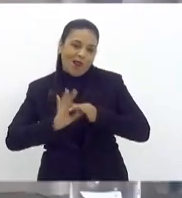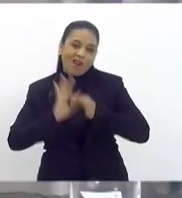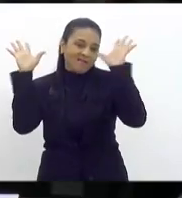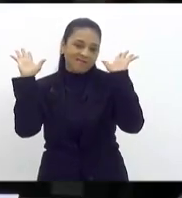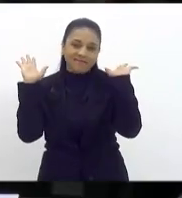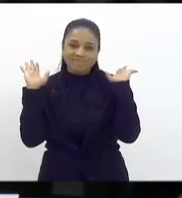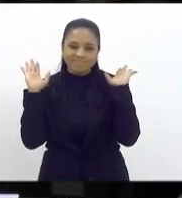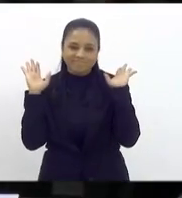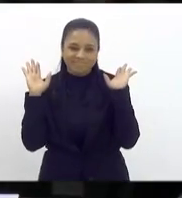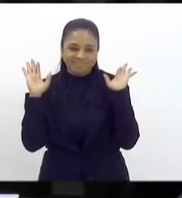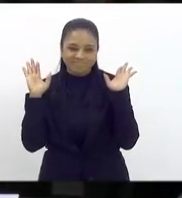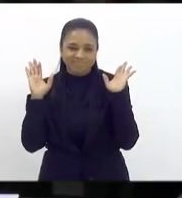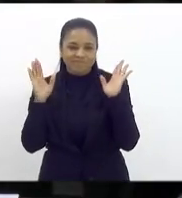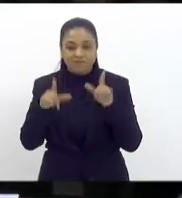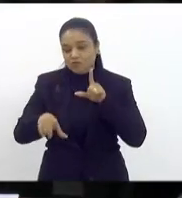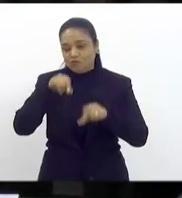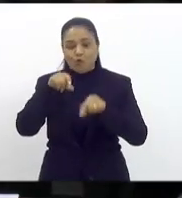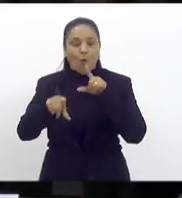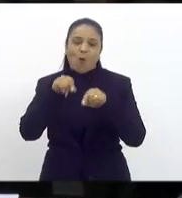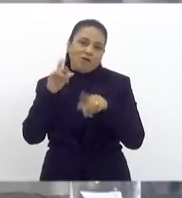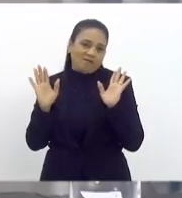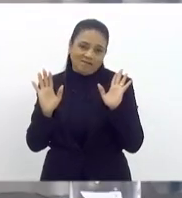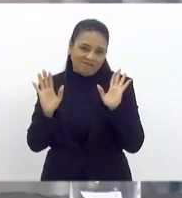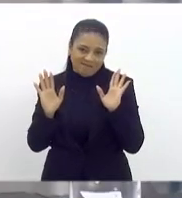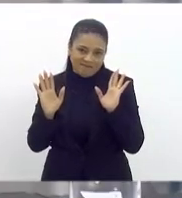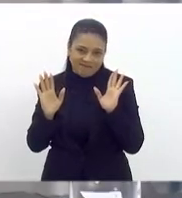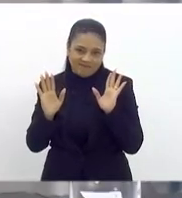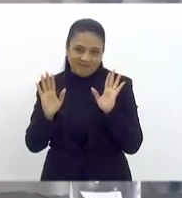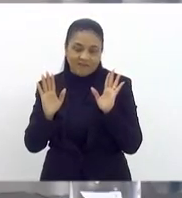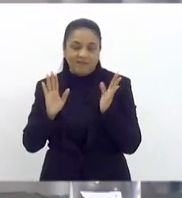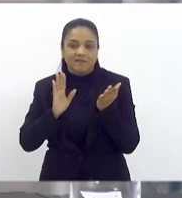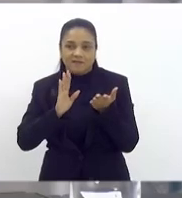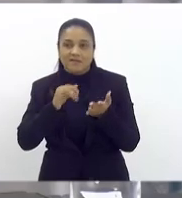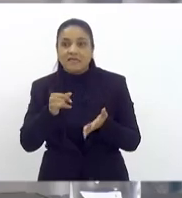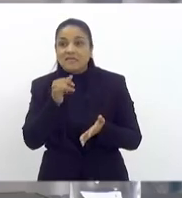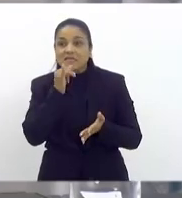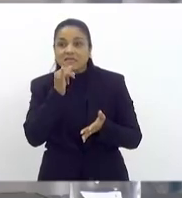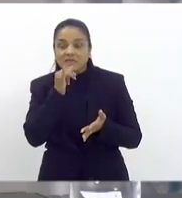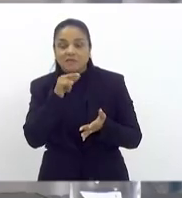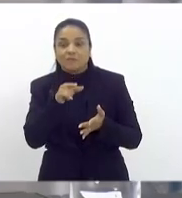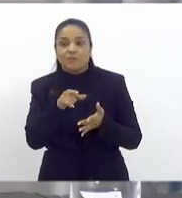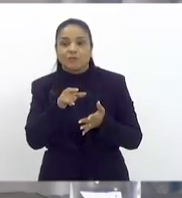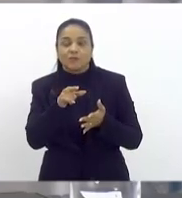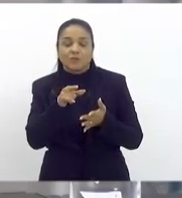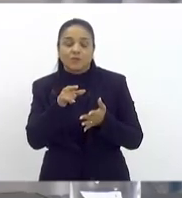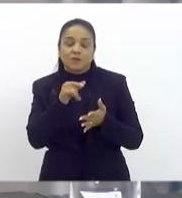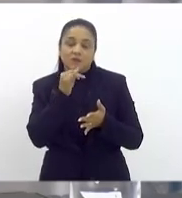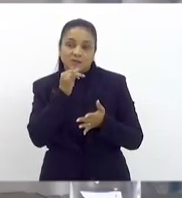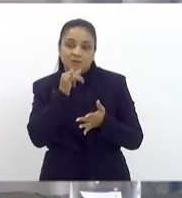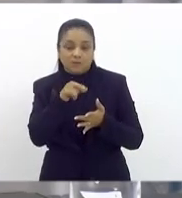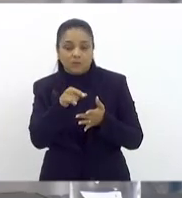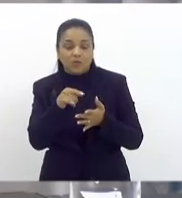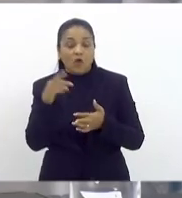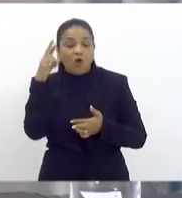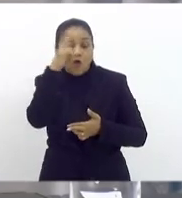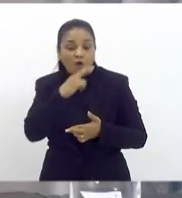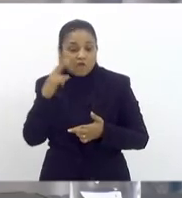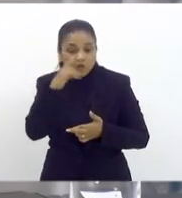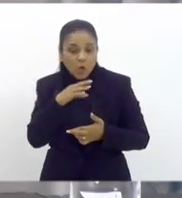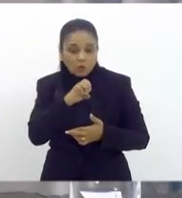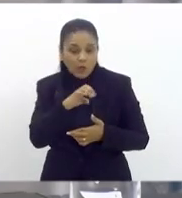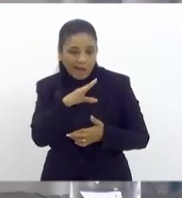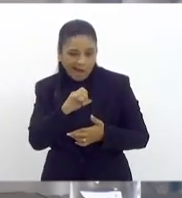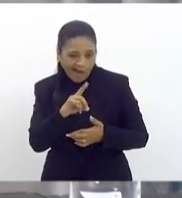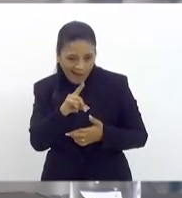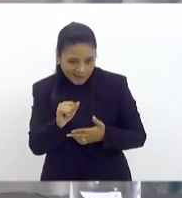vai diretamente à sua academia e lá ele vai cobrar. Um caso concreto que acontece em diversos... Mas então... O fiscal do ECAD não fica se